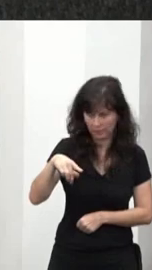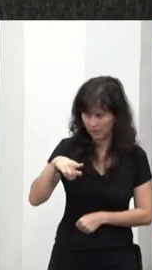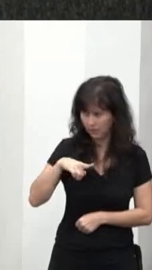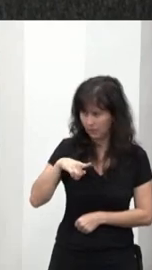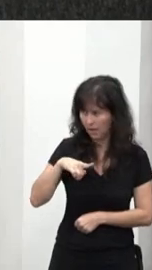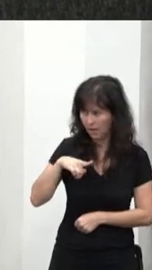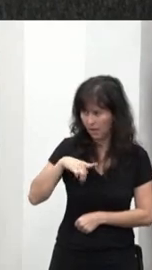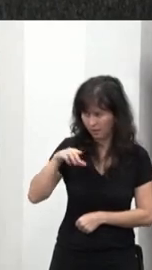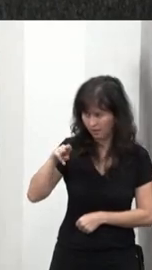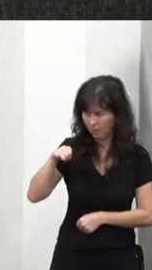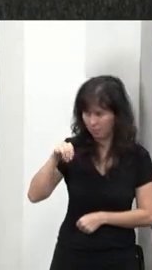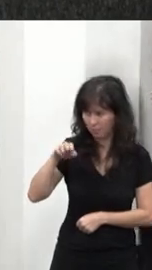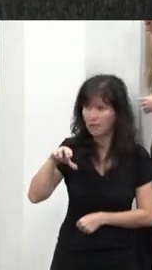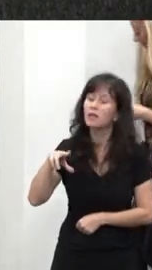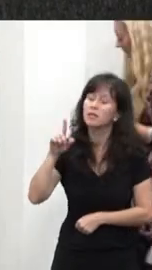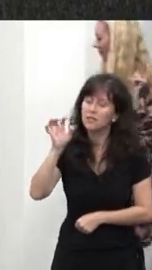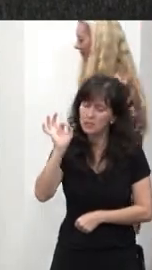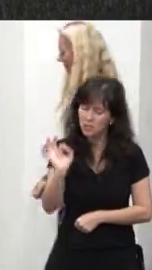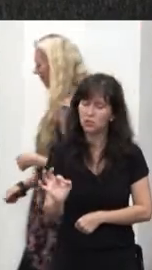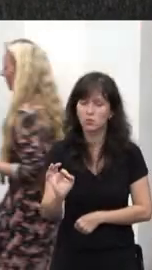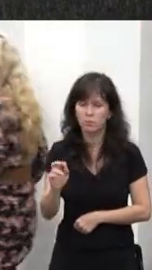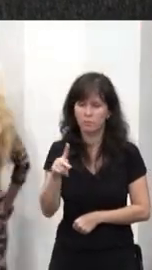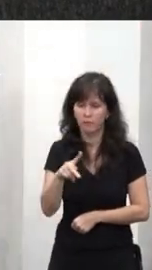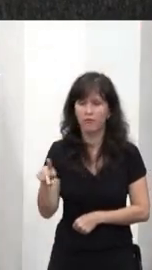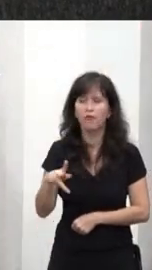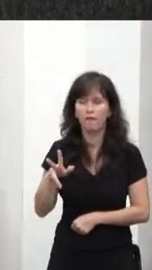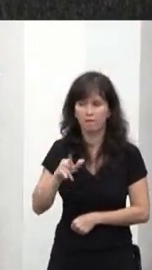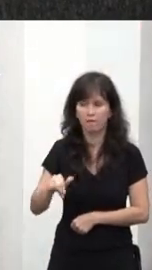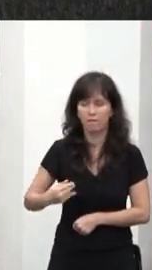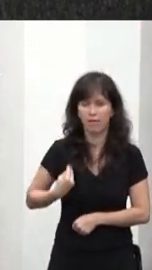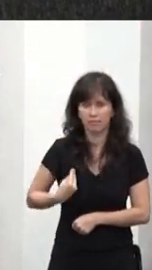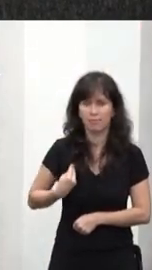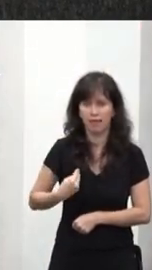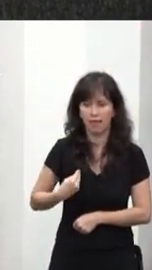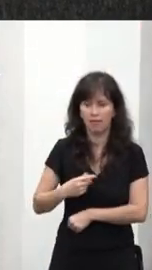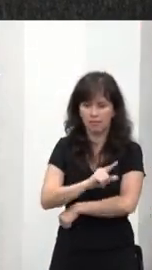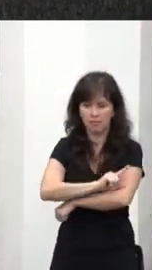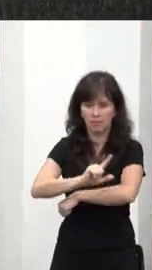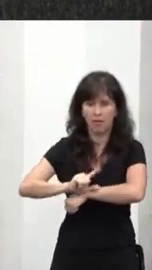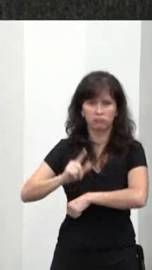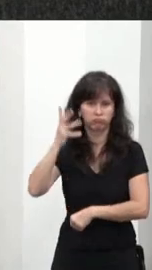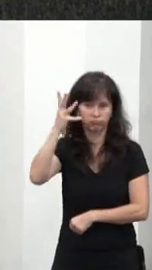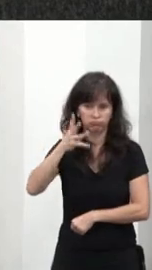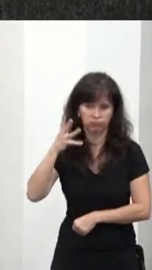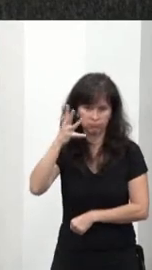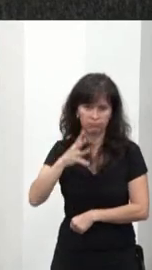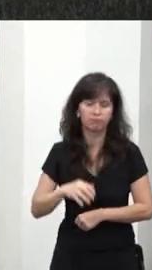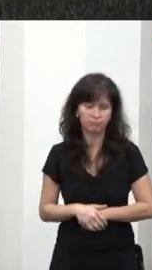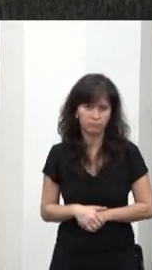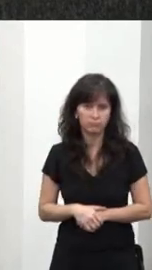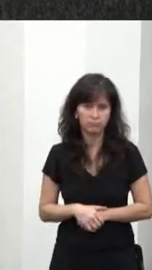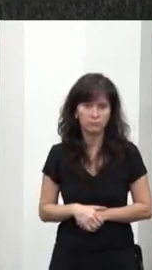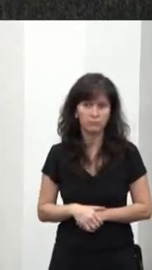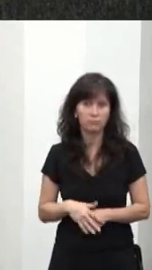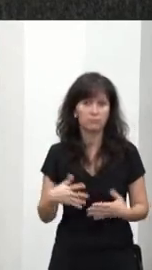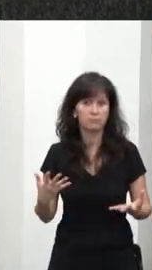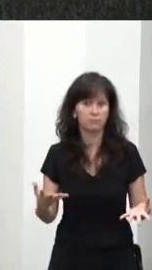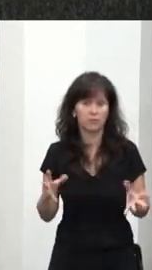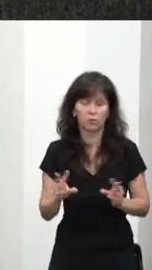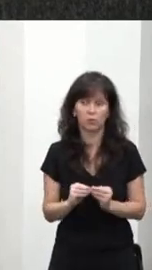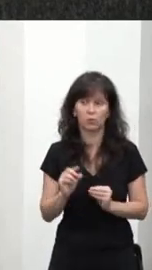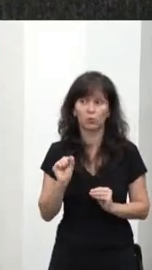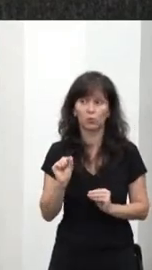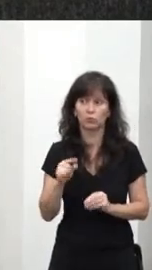isso ele vai estar lá com a gente e então é isso o que que a gente está aguardando